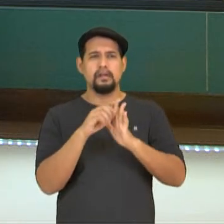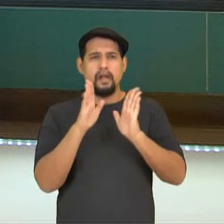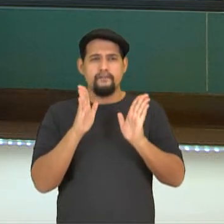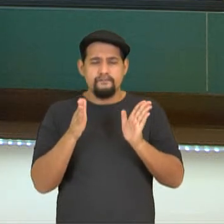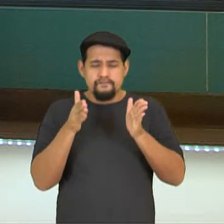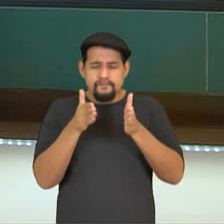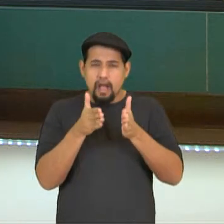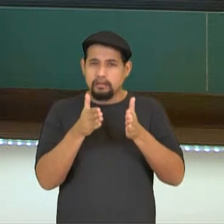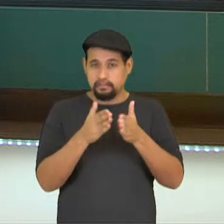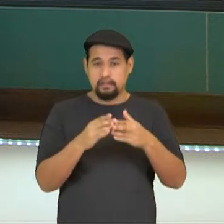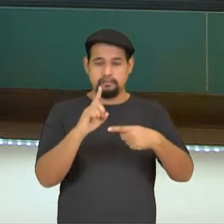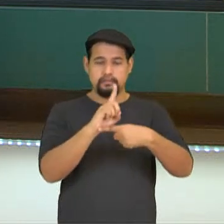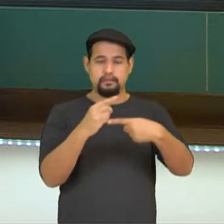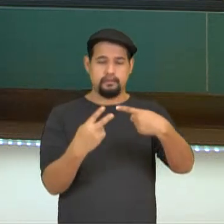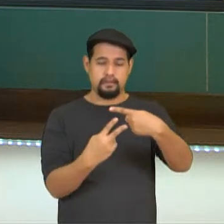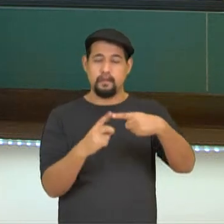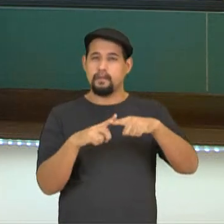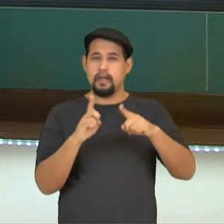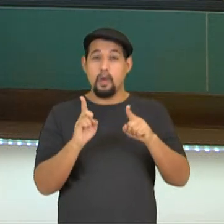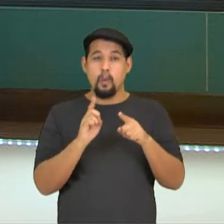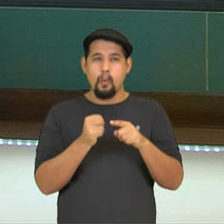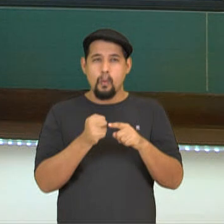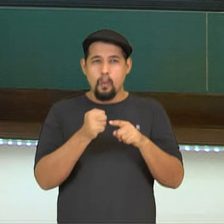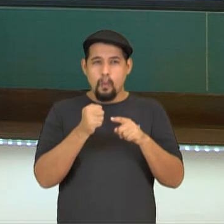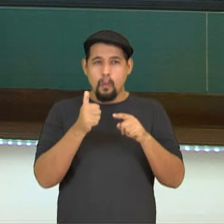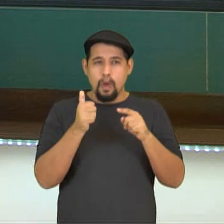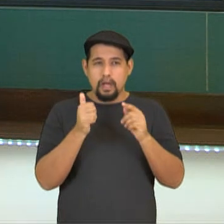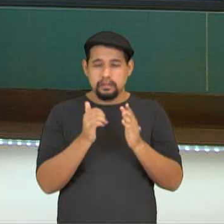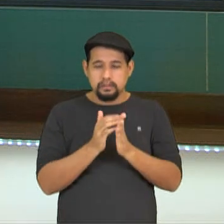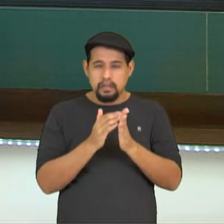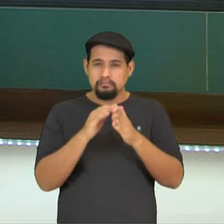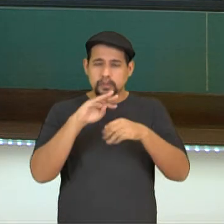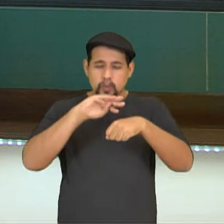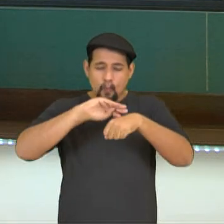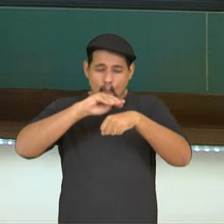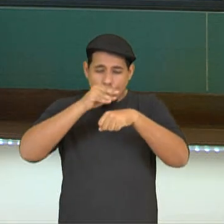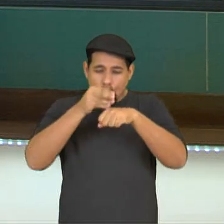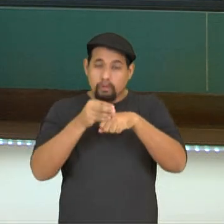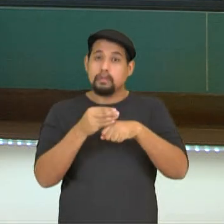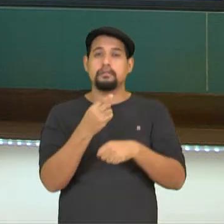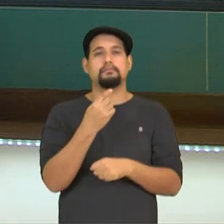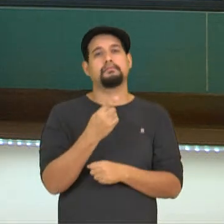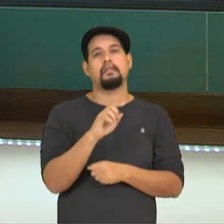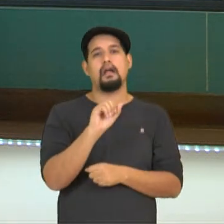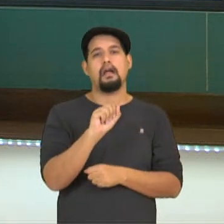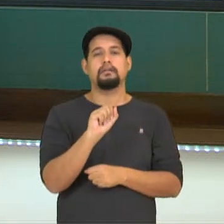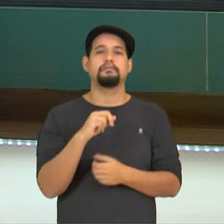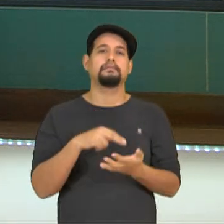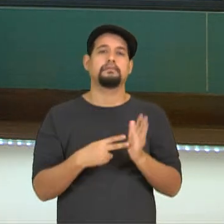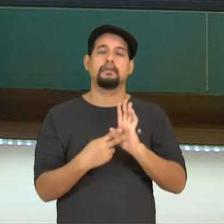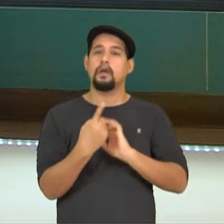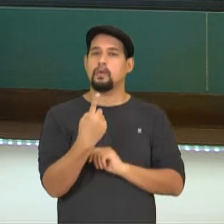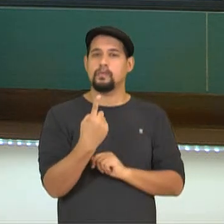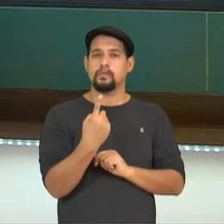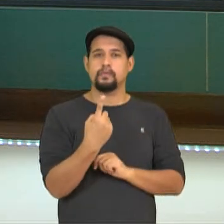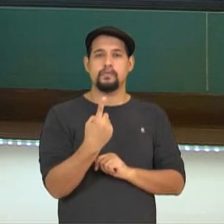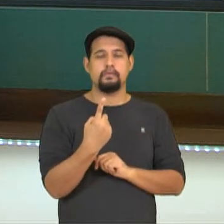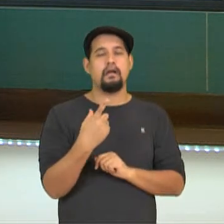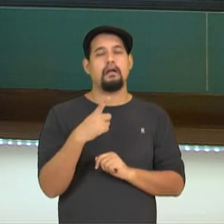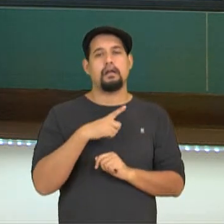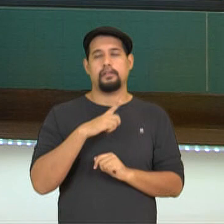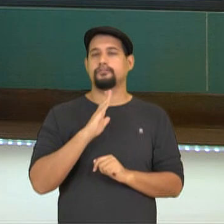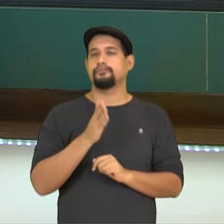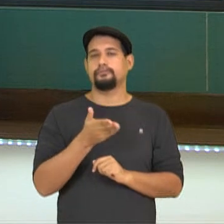fechada. Pouca coisa, né? Mas ela fechou um pouquinho. E quando a vale 1? Quando a vale 1, aí a